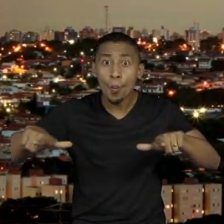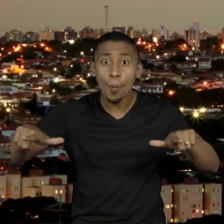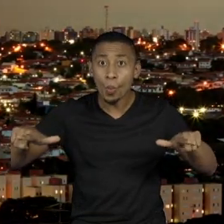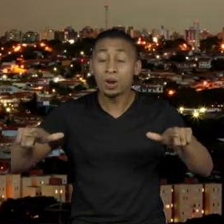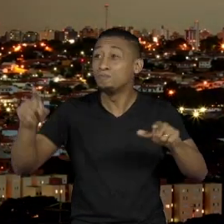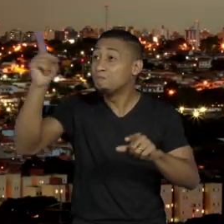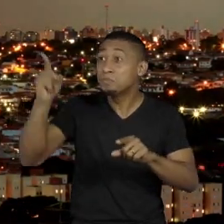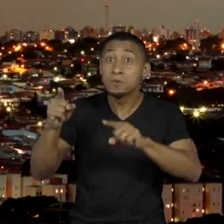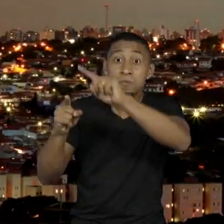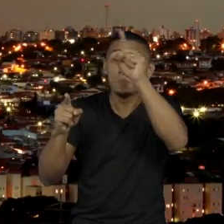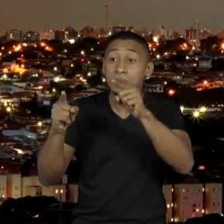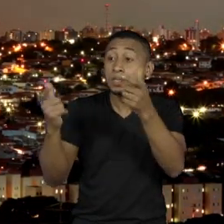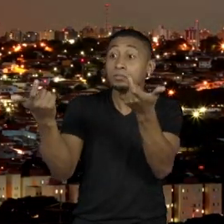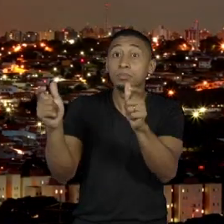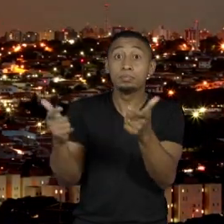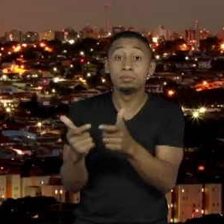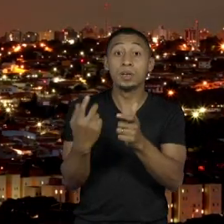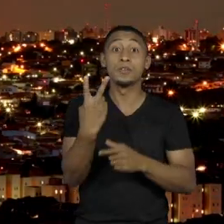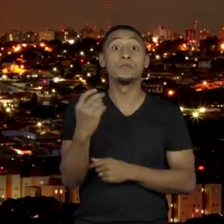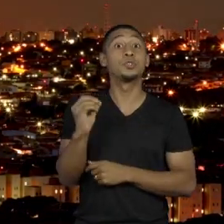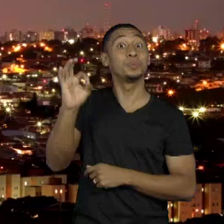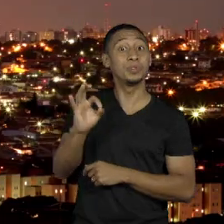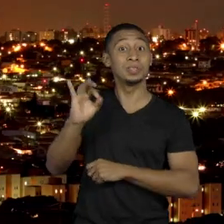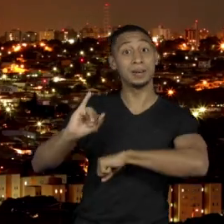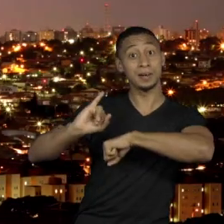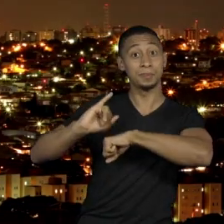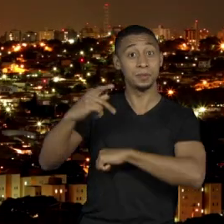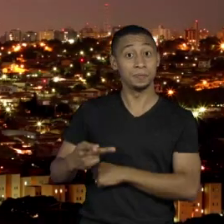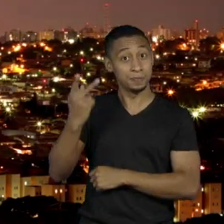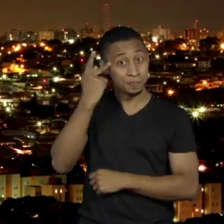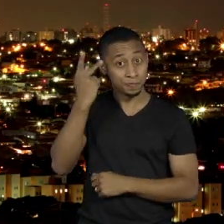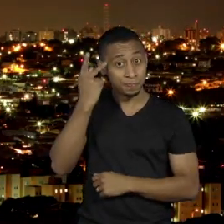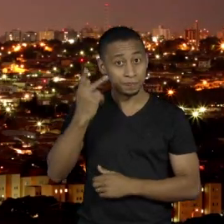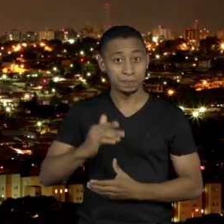cerca de 20% na capital paulista.